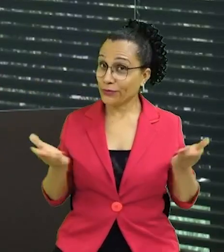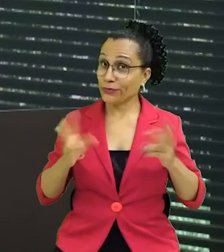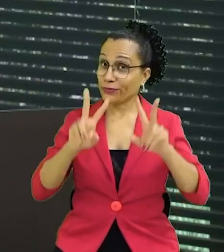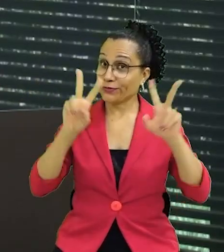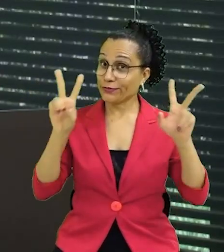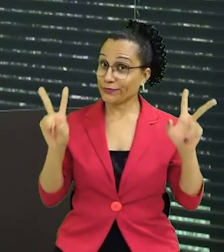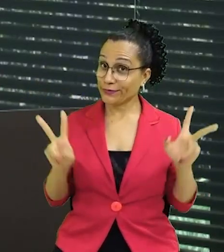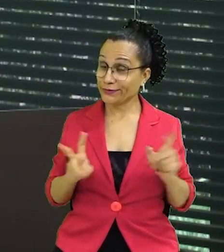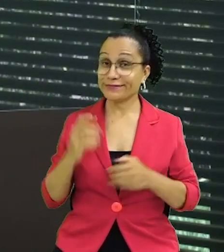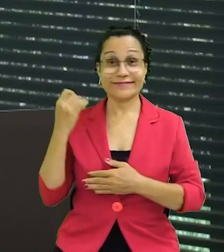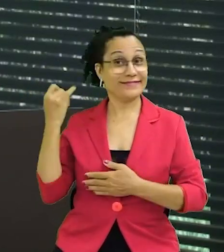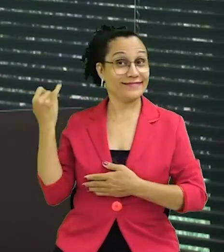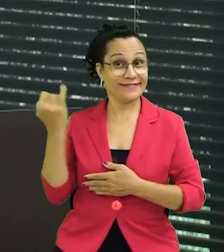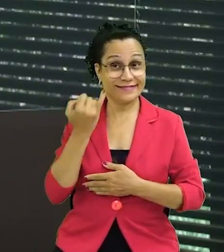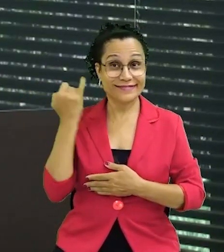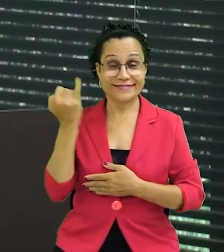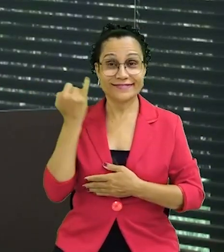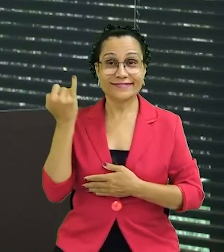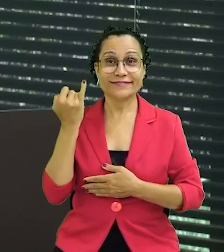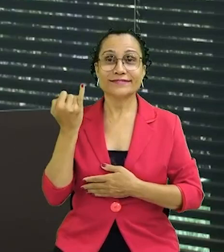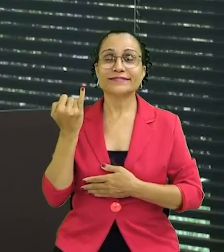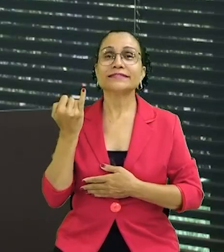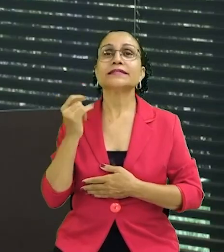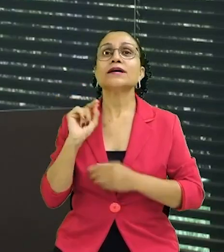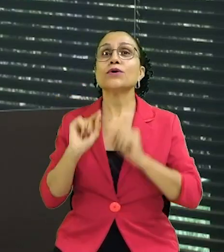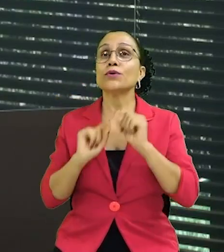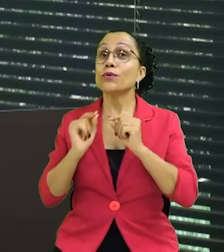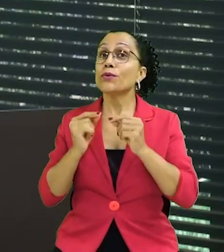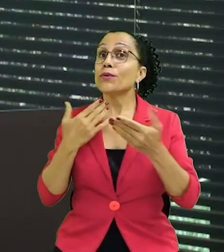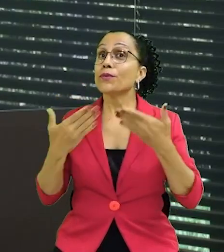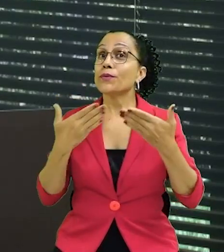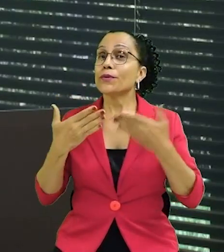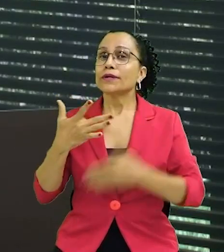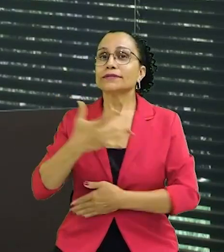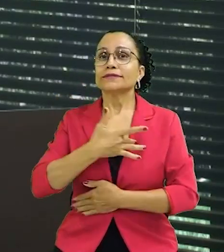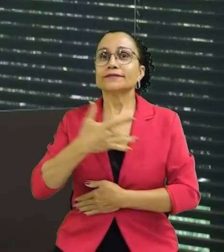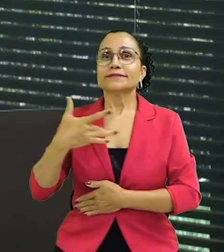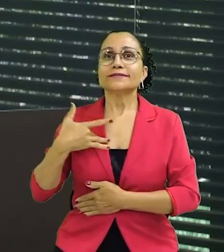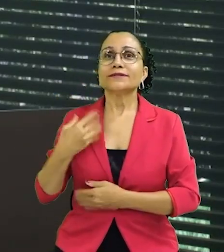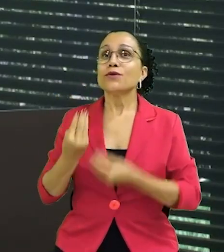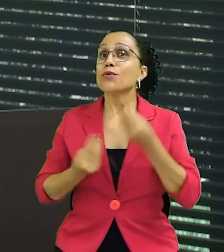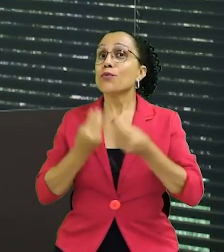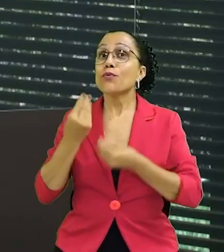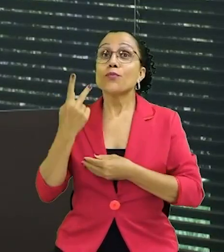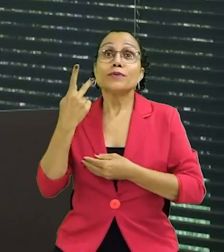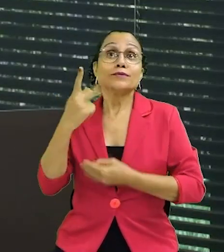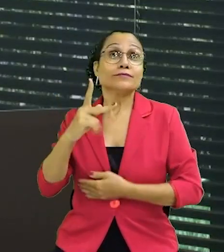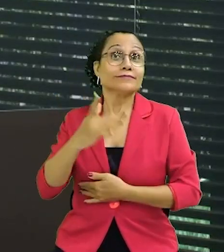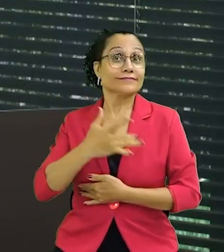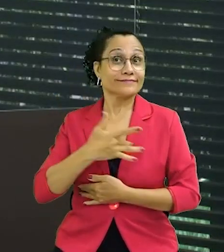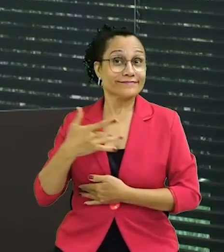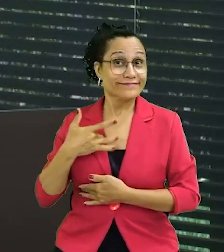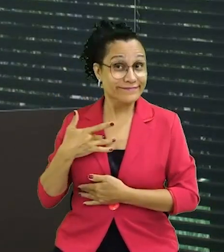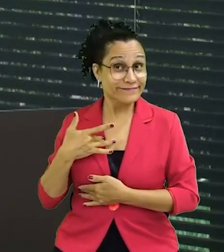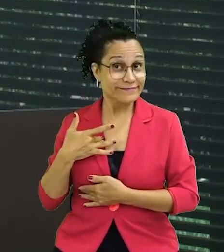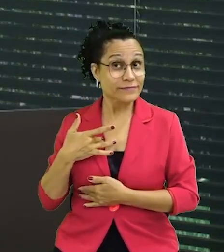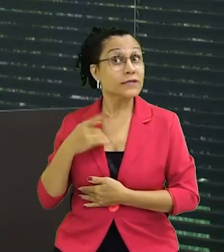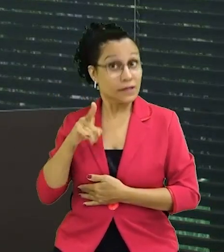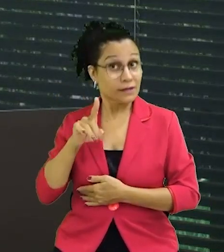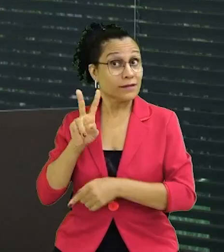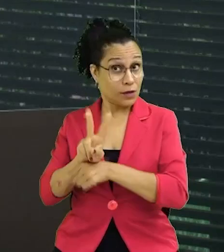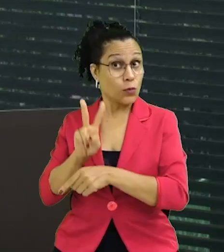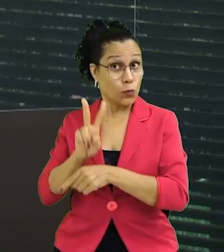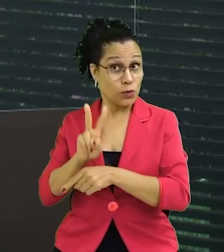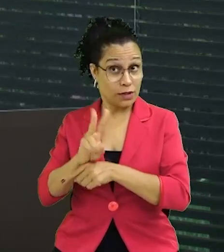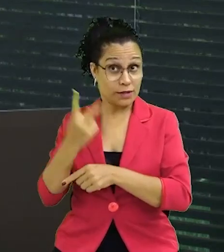está imperdível. Vamos falar sobre saúde. Como anda a sua saúde? Você tem cuidado da